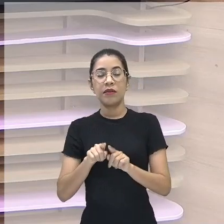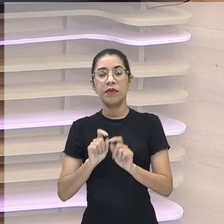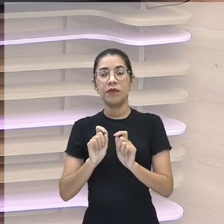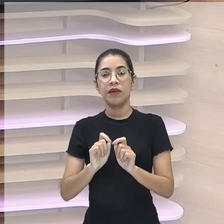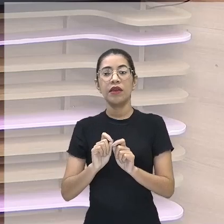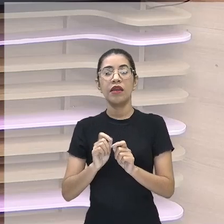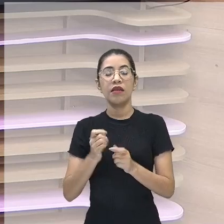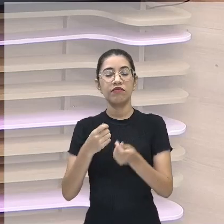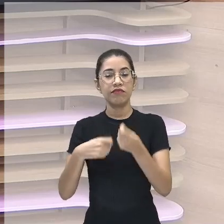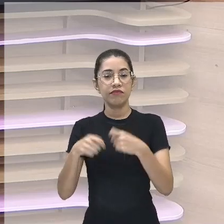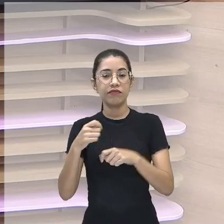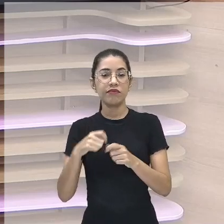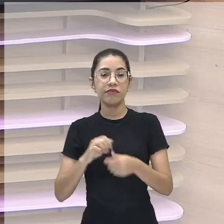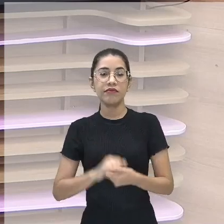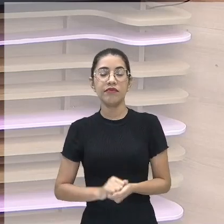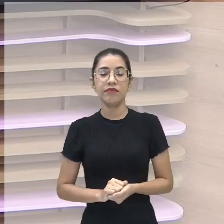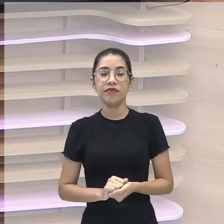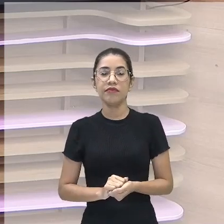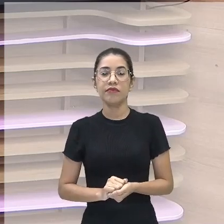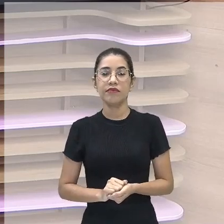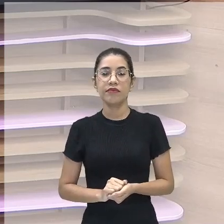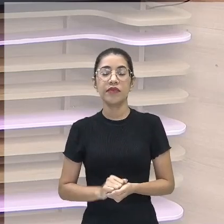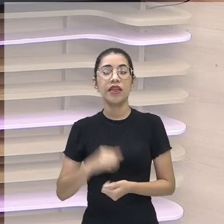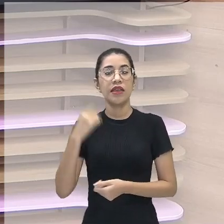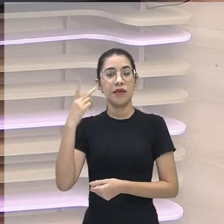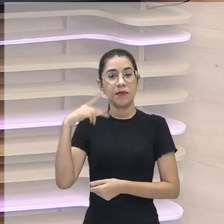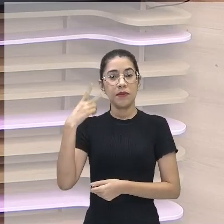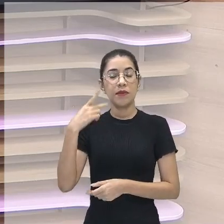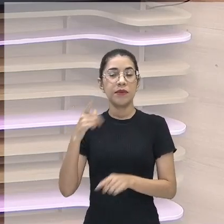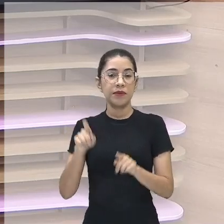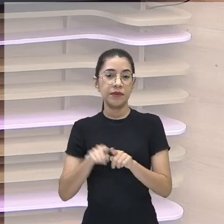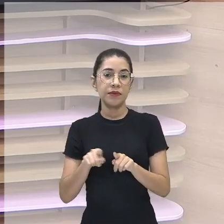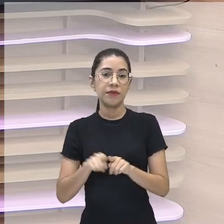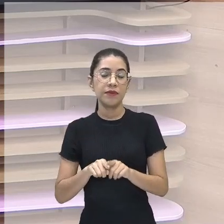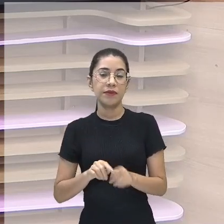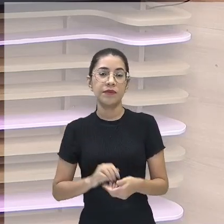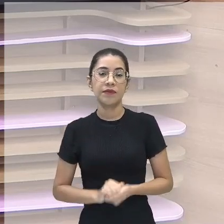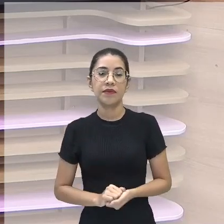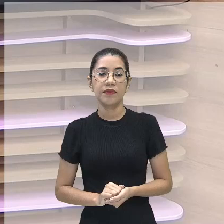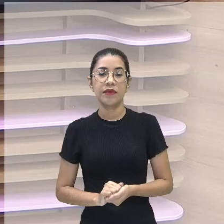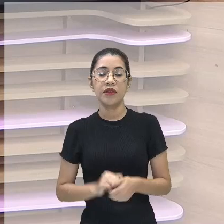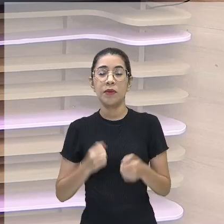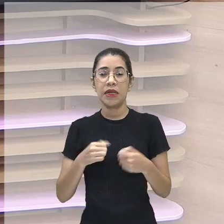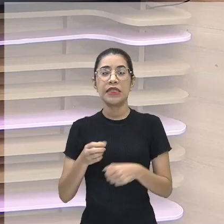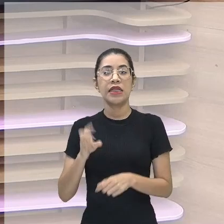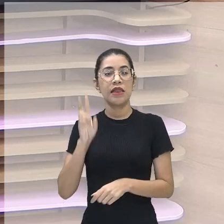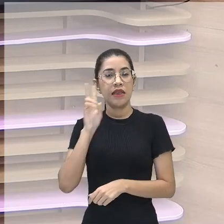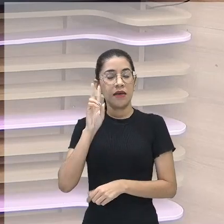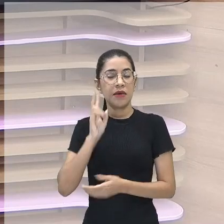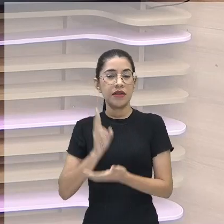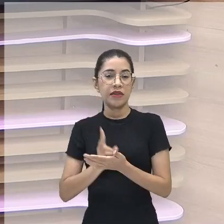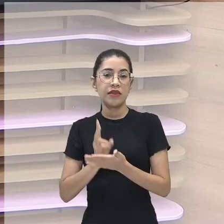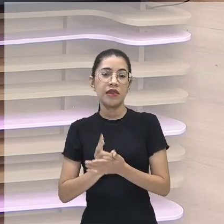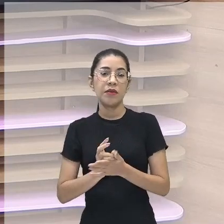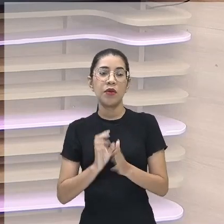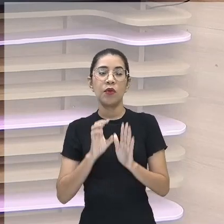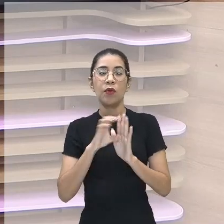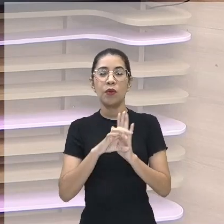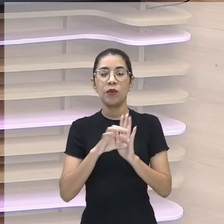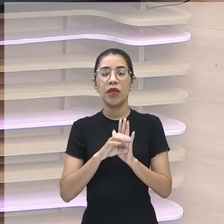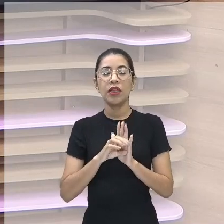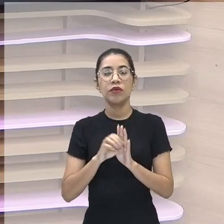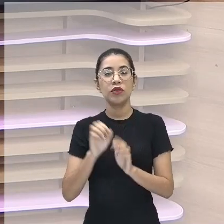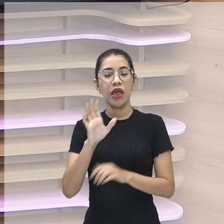características as características políticas. Não esqueçam mais aí desse conceito de regionalização, que ele é